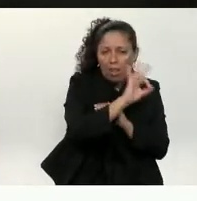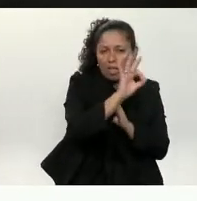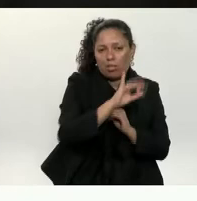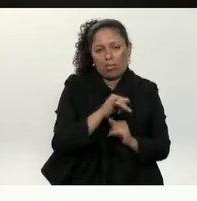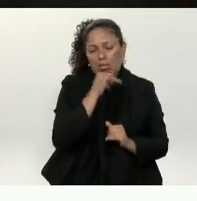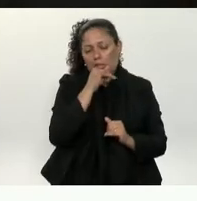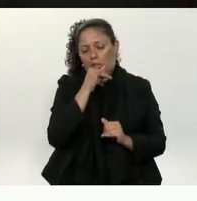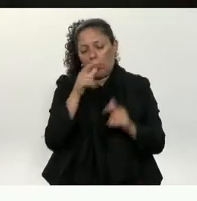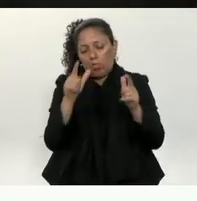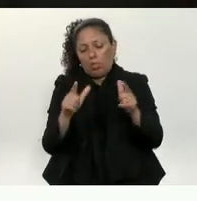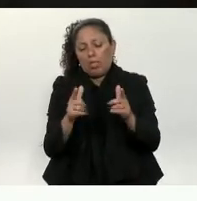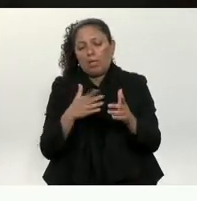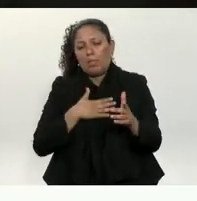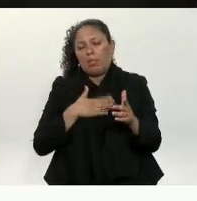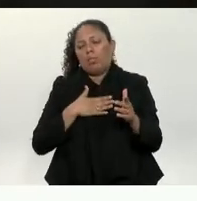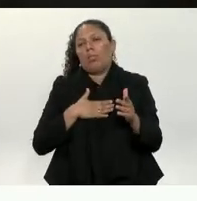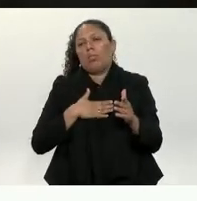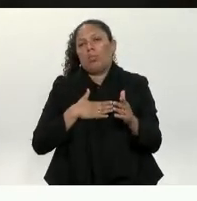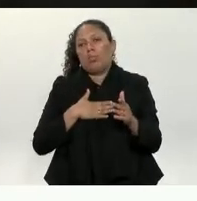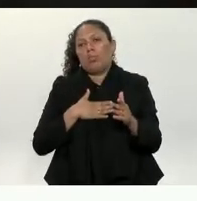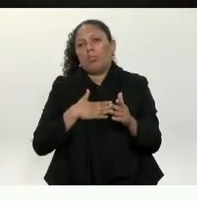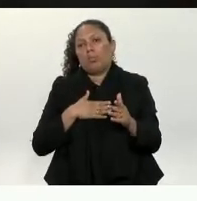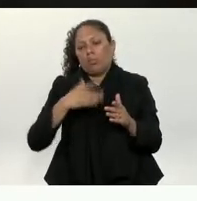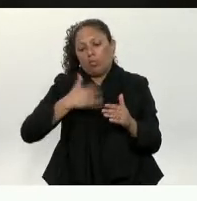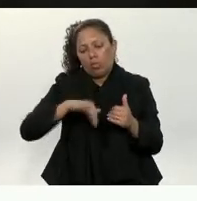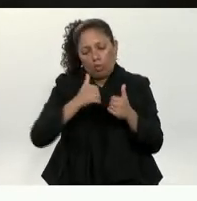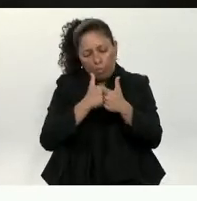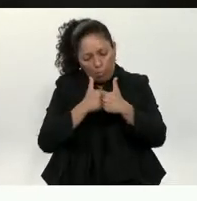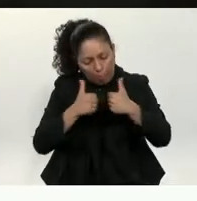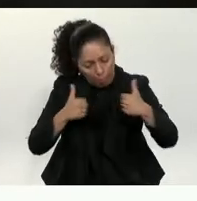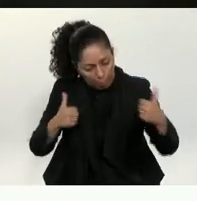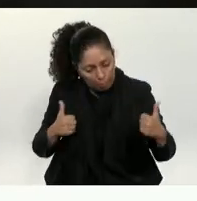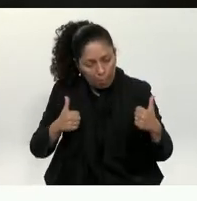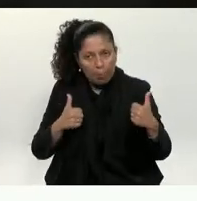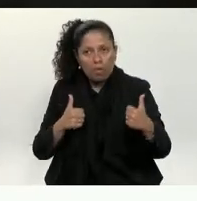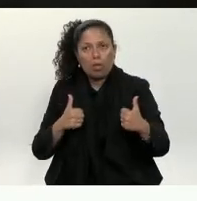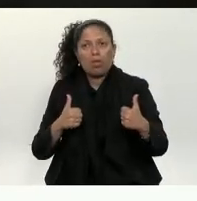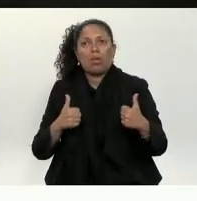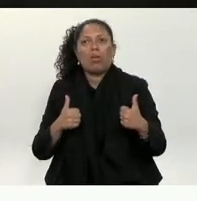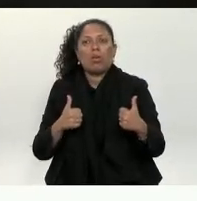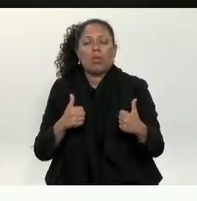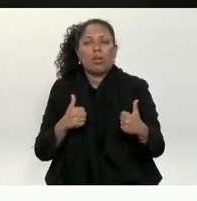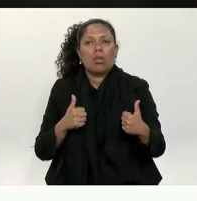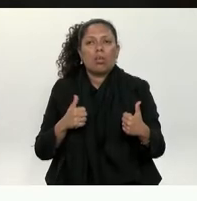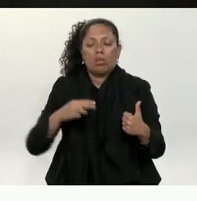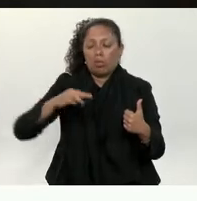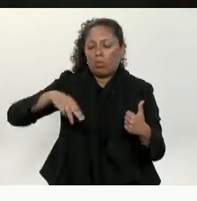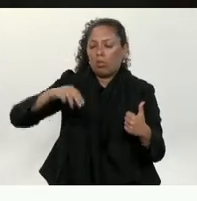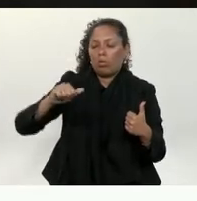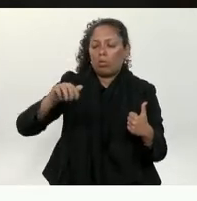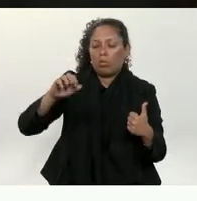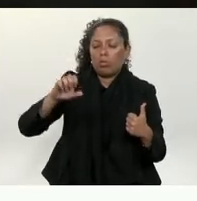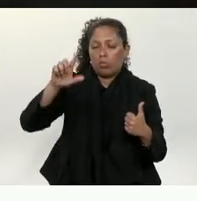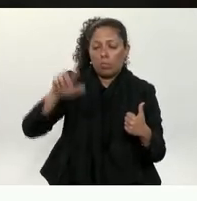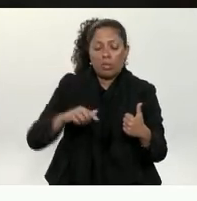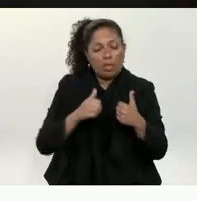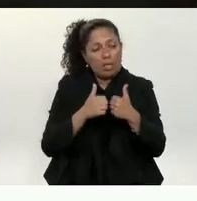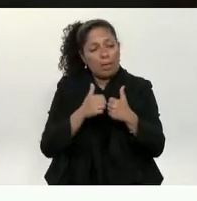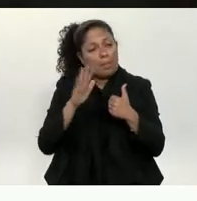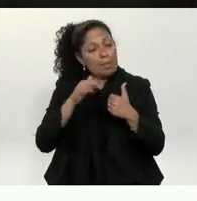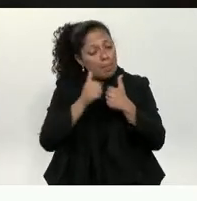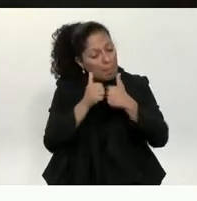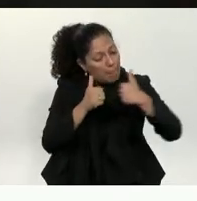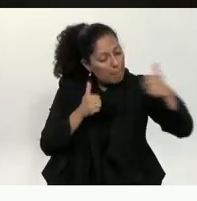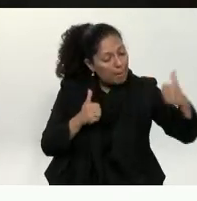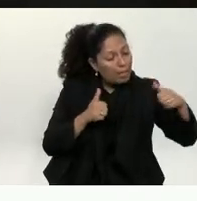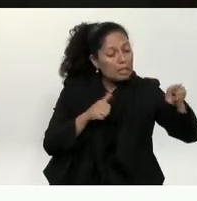Fluminense. No Norte Fluminense, nós temos uma área muito próspera de Macaé e Campos, e temos uma área muito sofrida de São Francisco da Abapuana, por